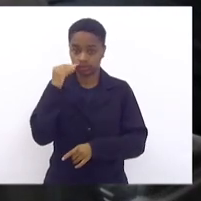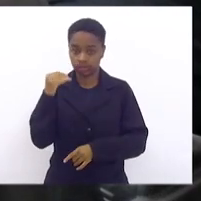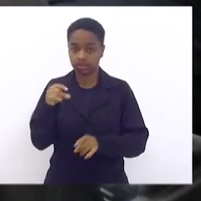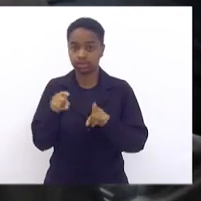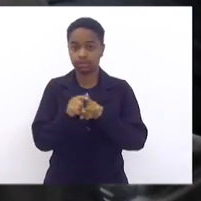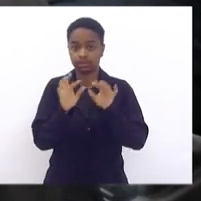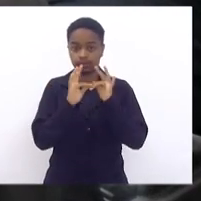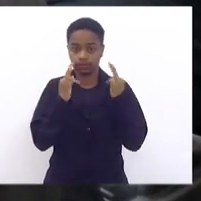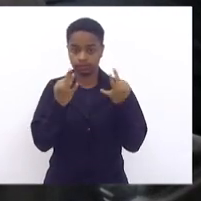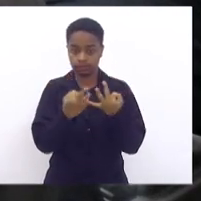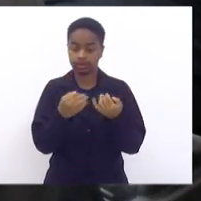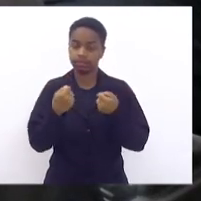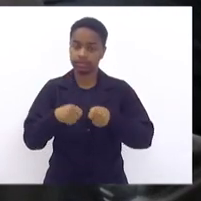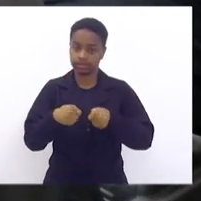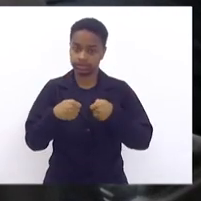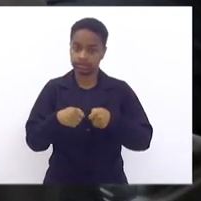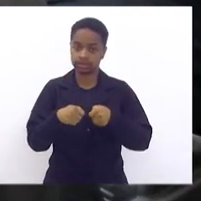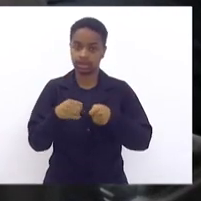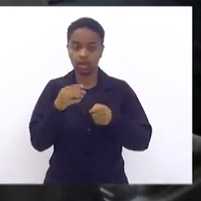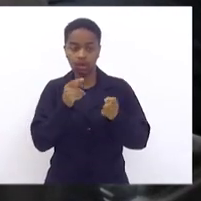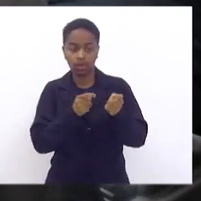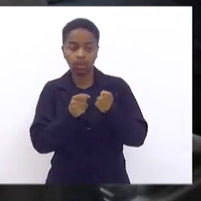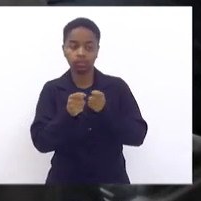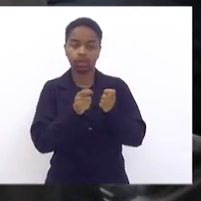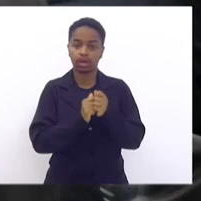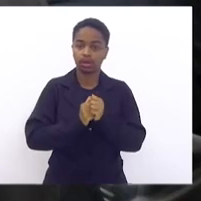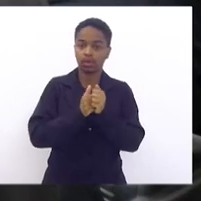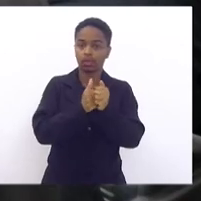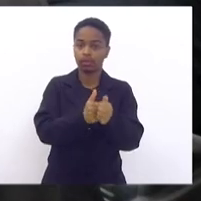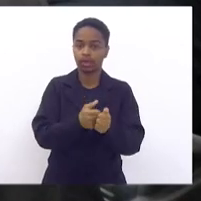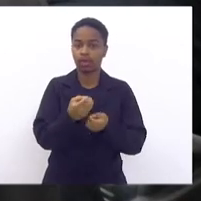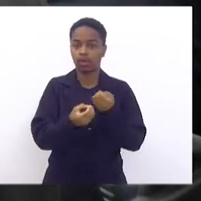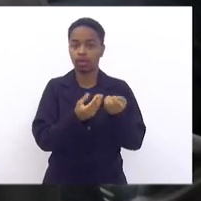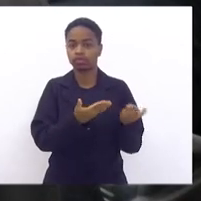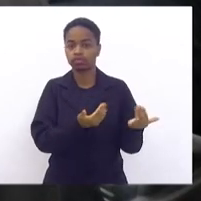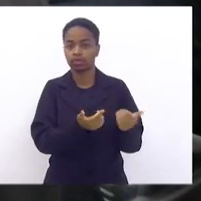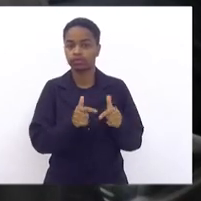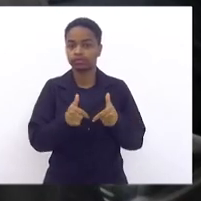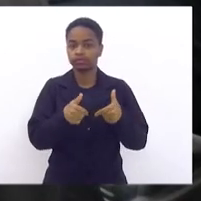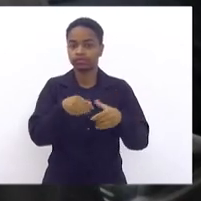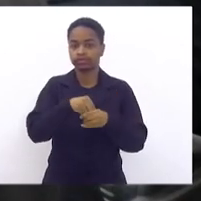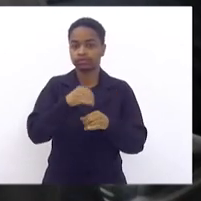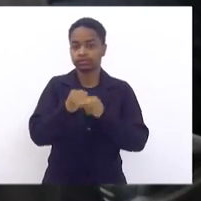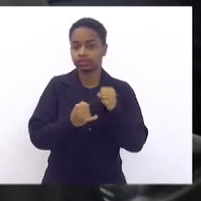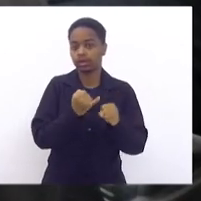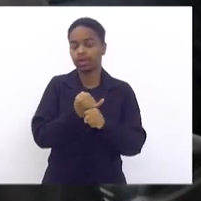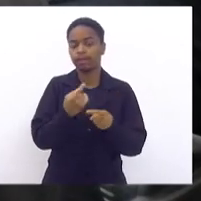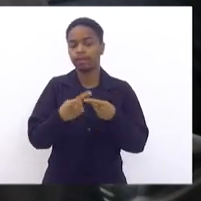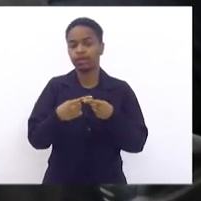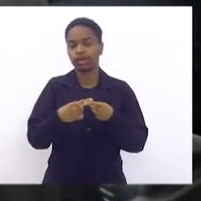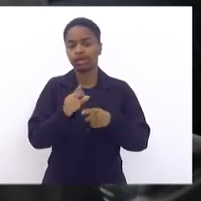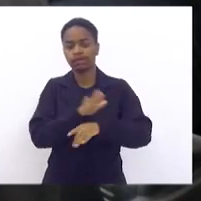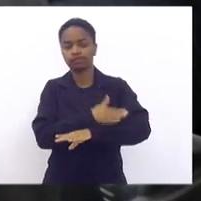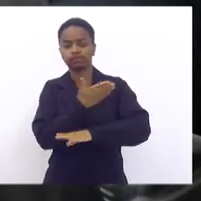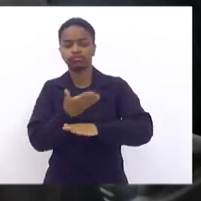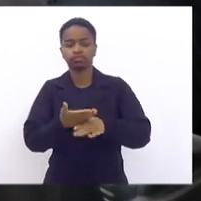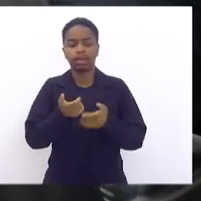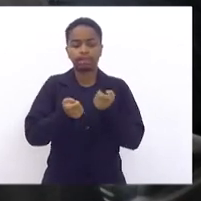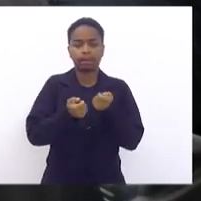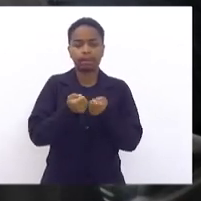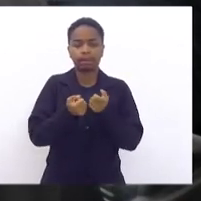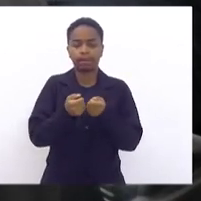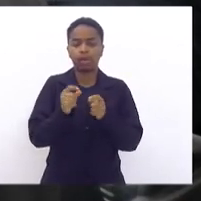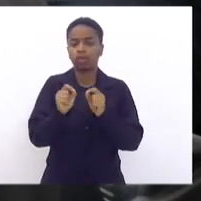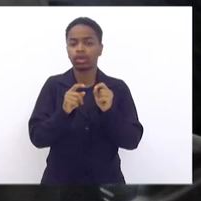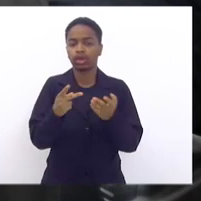para as famílias monitorarem e acompanharem os seus jovens adolescentes, por que eles estão tanto tempo na internet, o que está